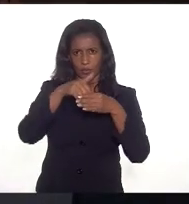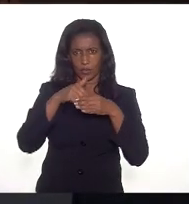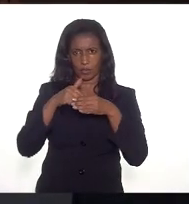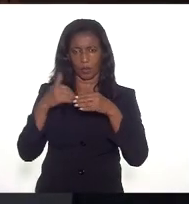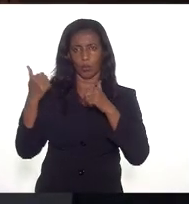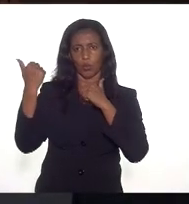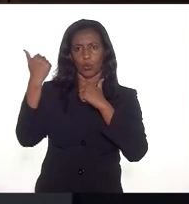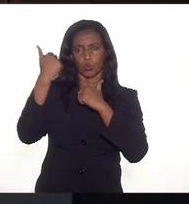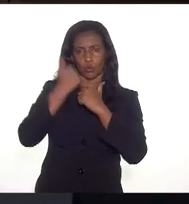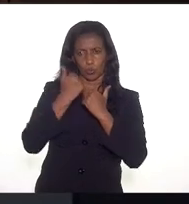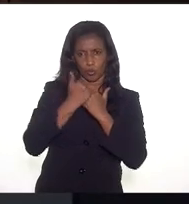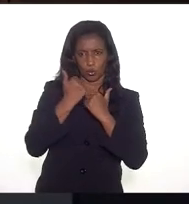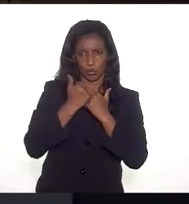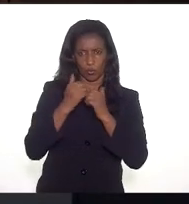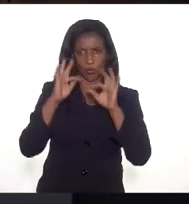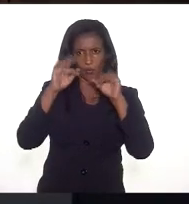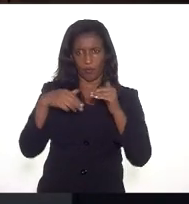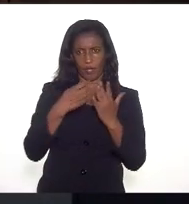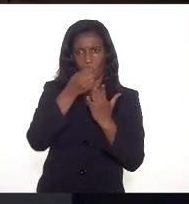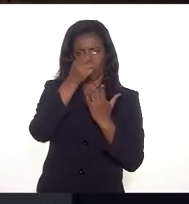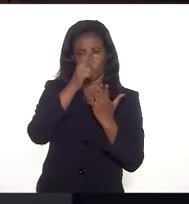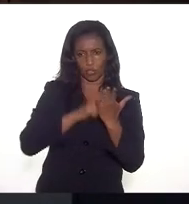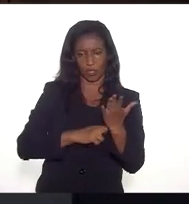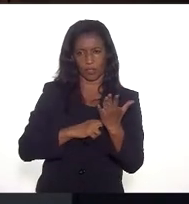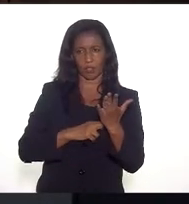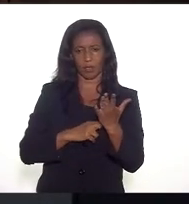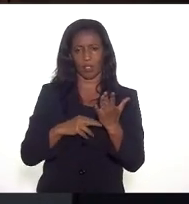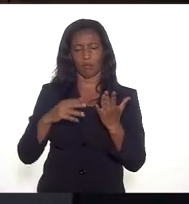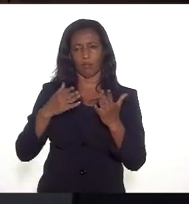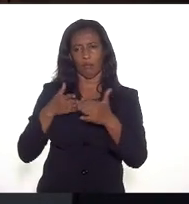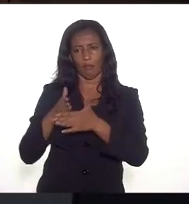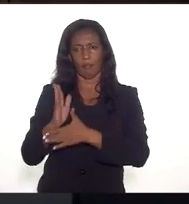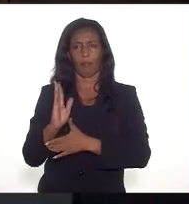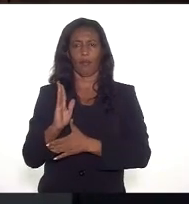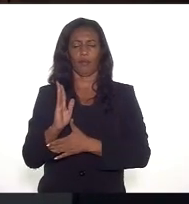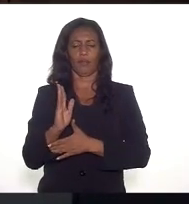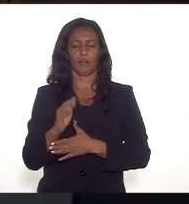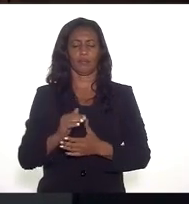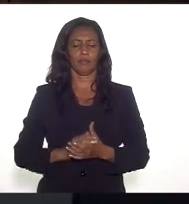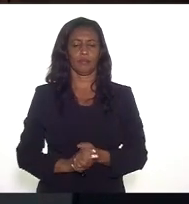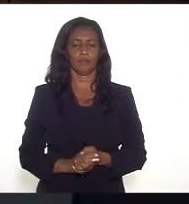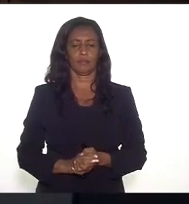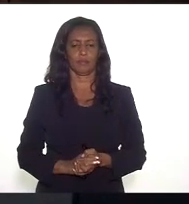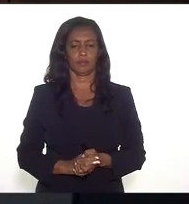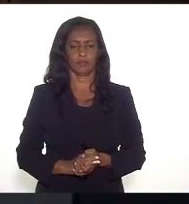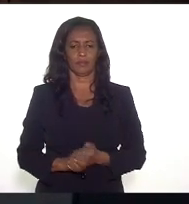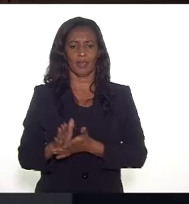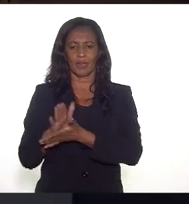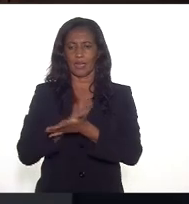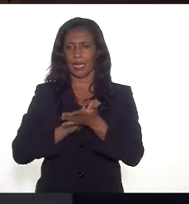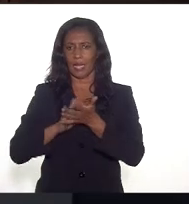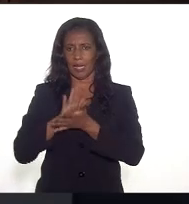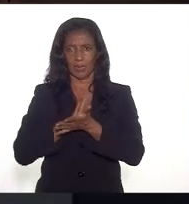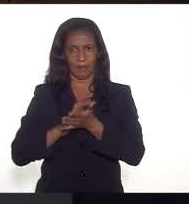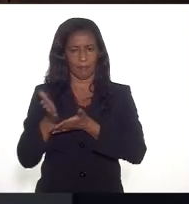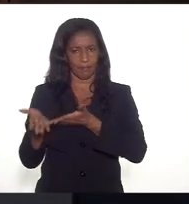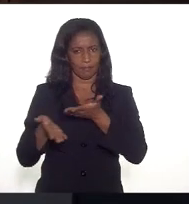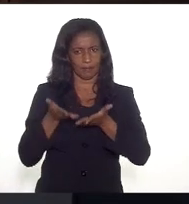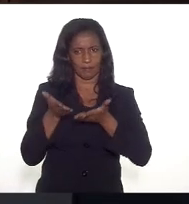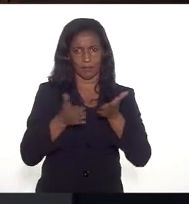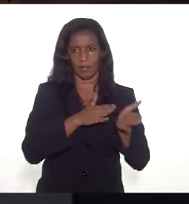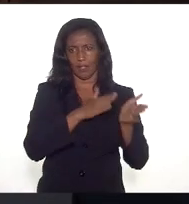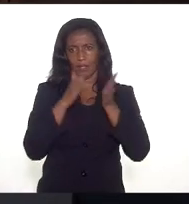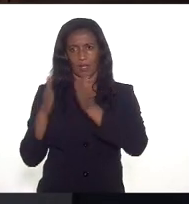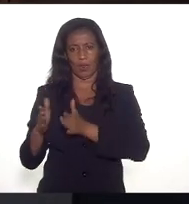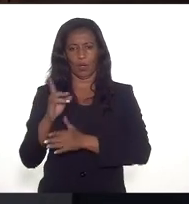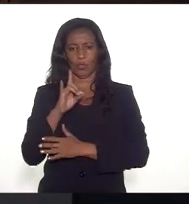substitutiva conforme a final de redação, senhores que aprovam, permaneçam como estão, aprovado, vai a autógrafo. Nada mais a tratar na ordem do dia,